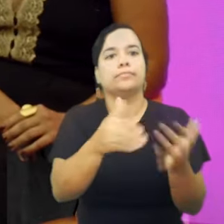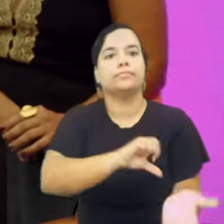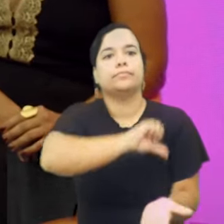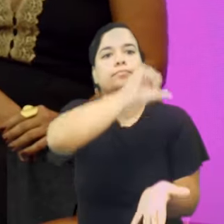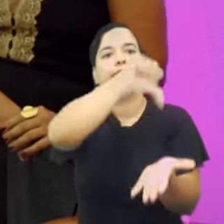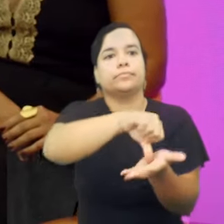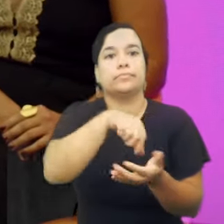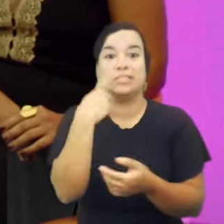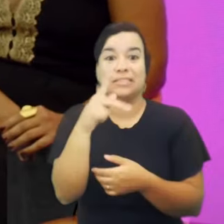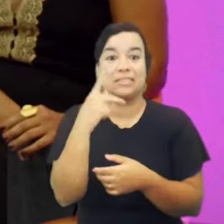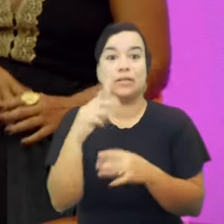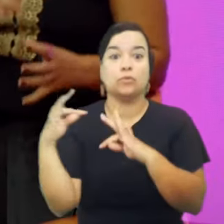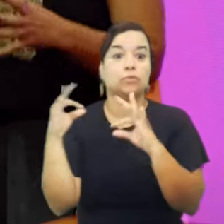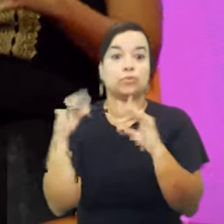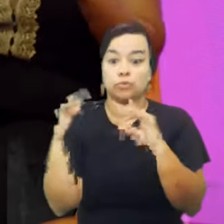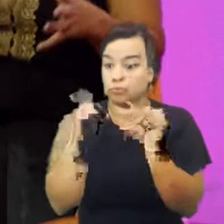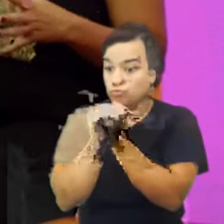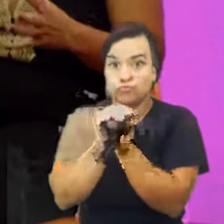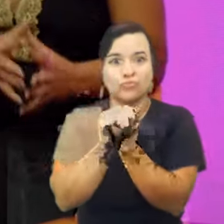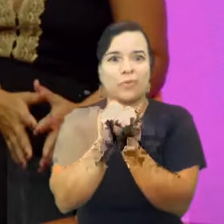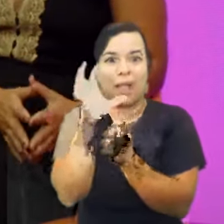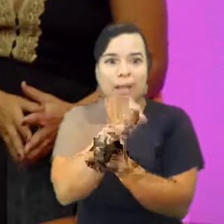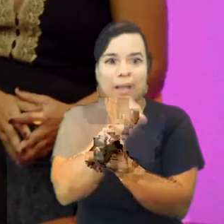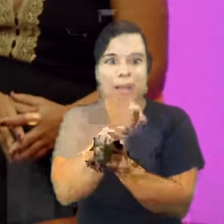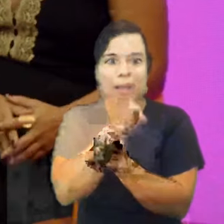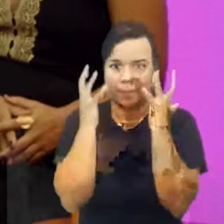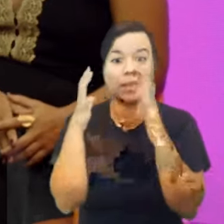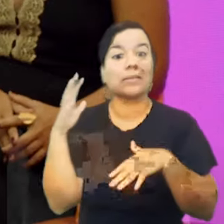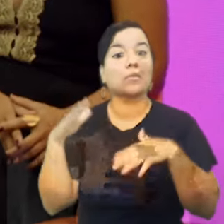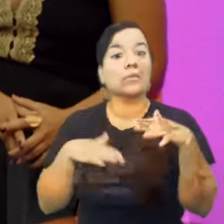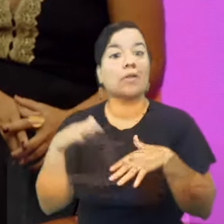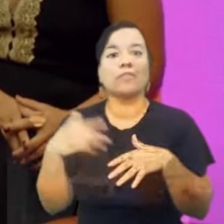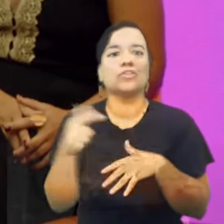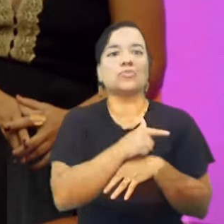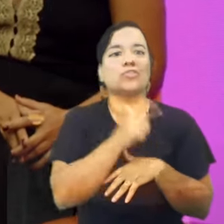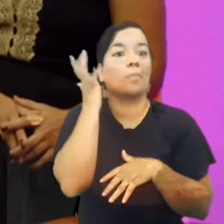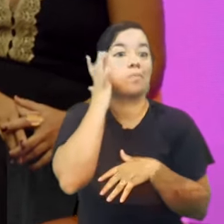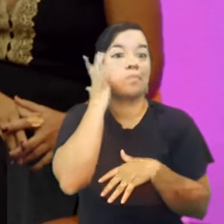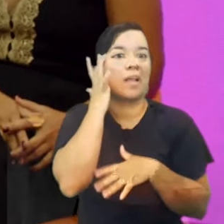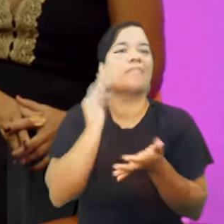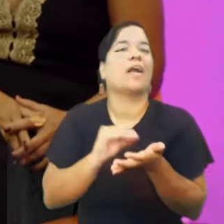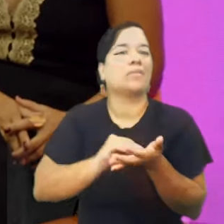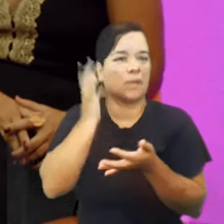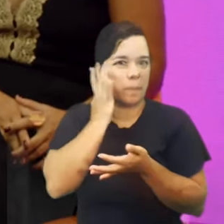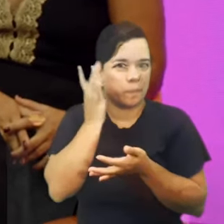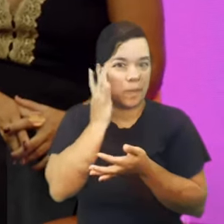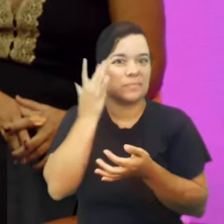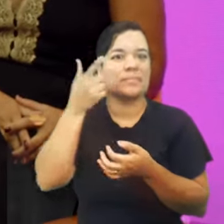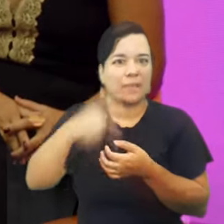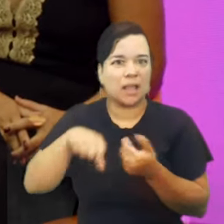caso, né, Paulinha, foi tudo muito próximo. Tudo... Então, talvez o negócio não tava tão vitaminado para ter outro já em